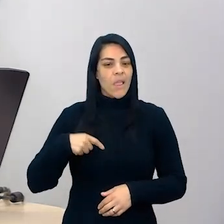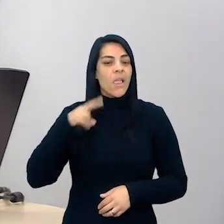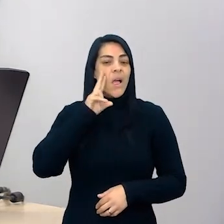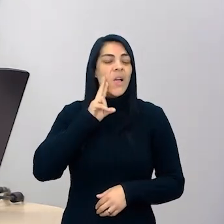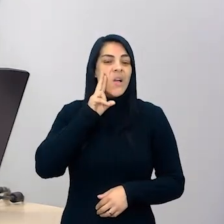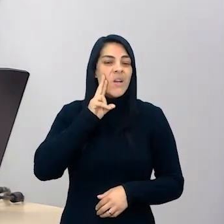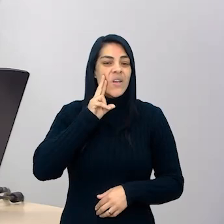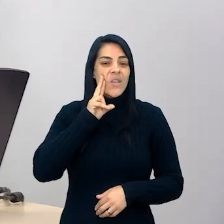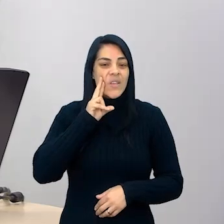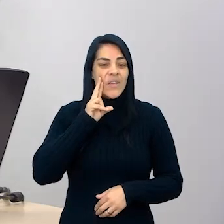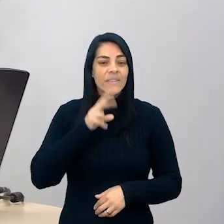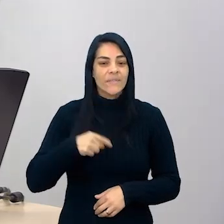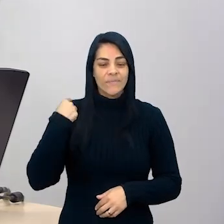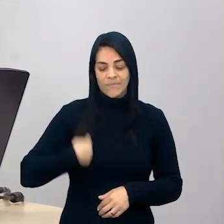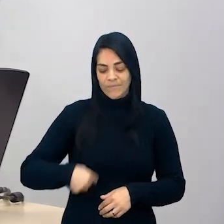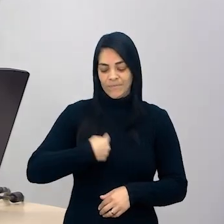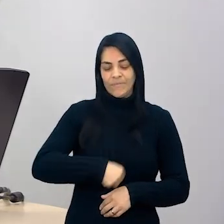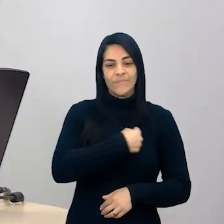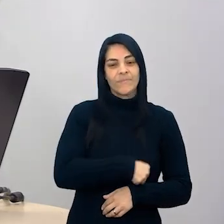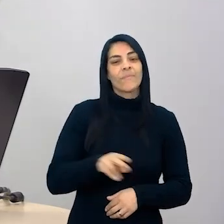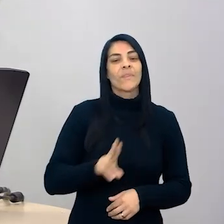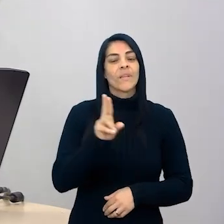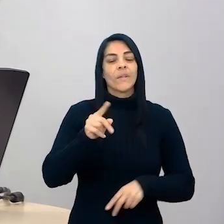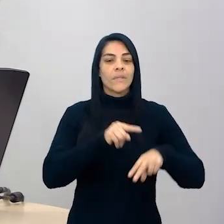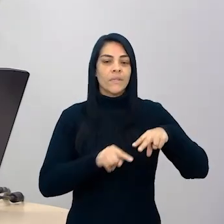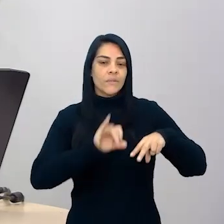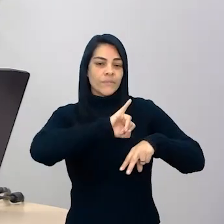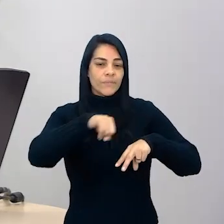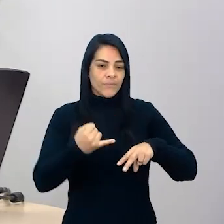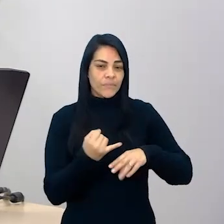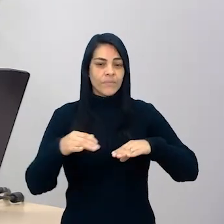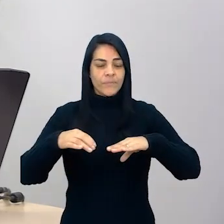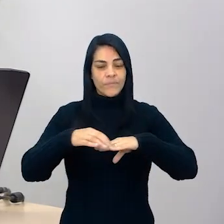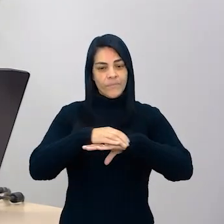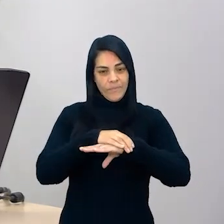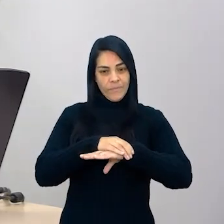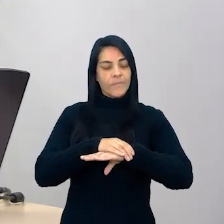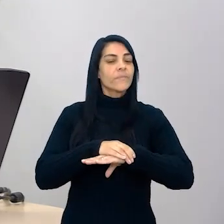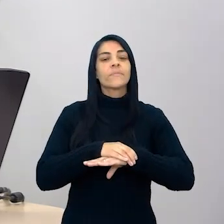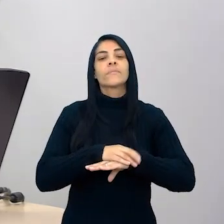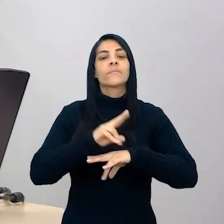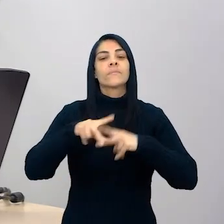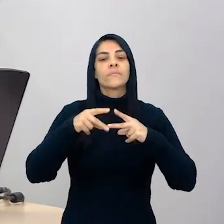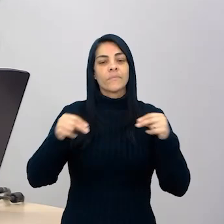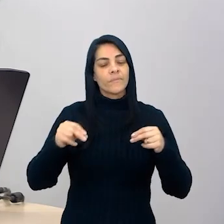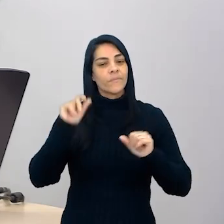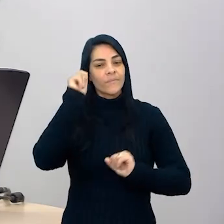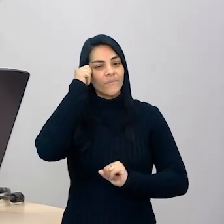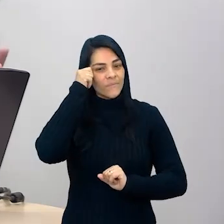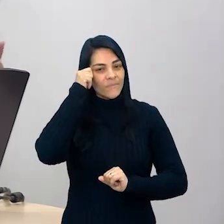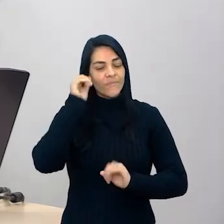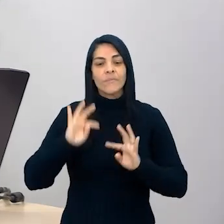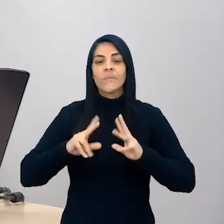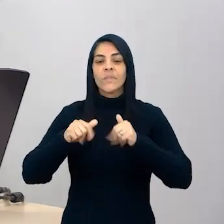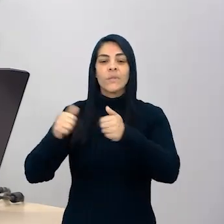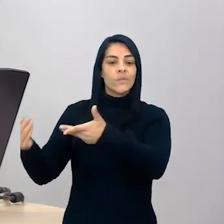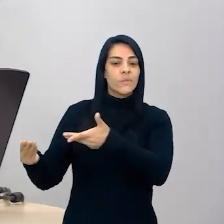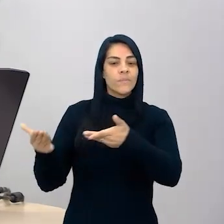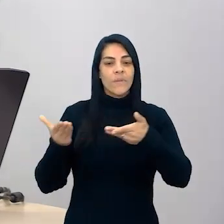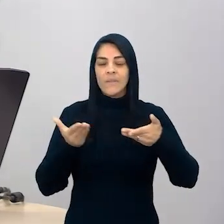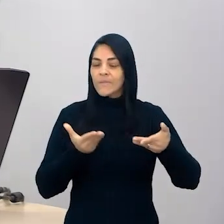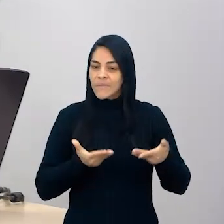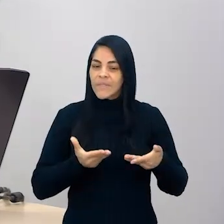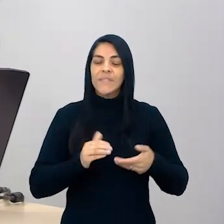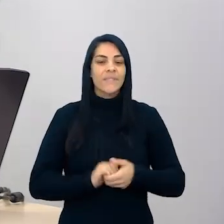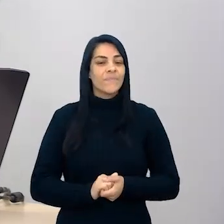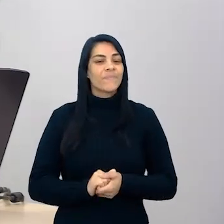na vertical. Estou usando uma calça jeans e um par de tênis preto. Sejam todos muito bem-vindos